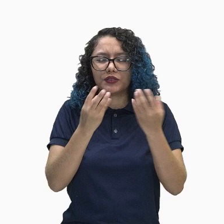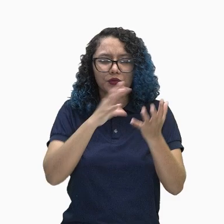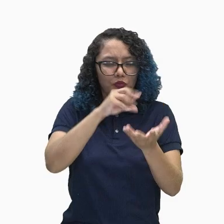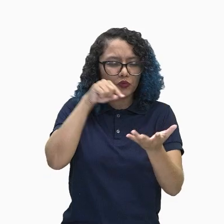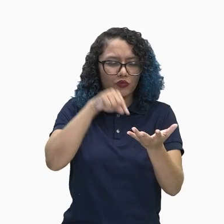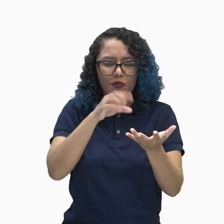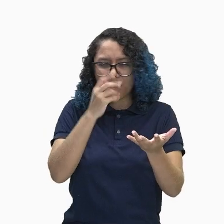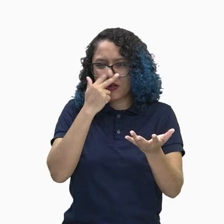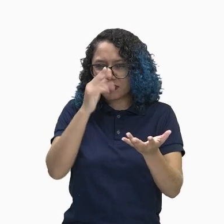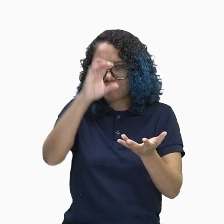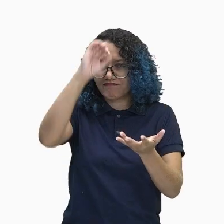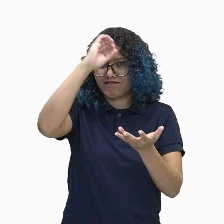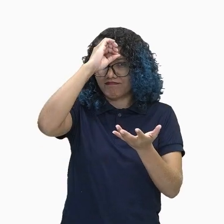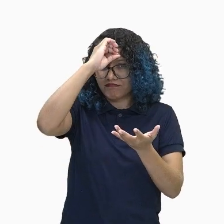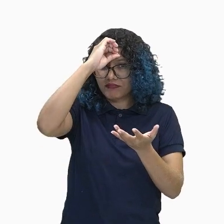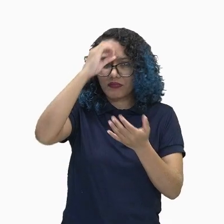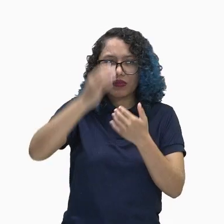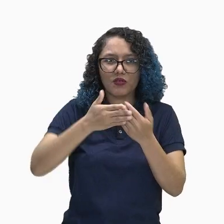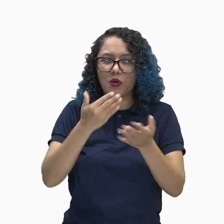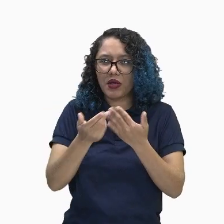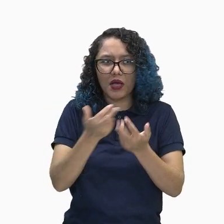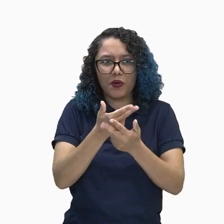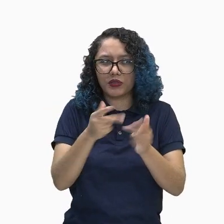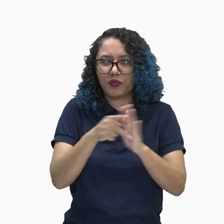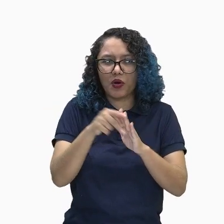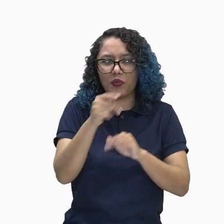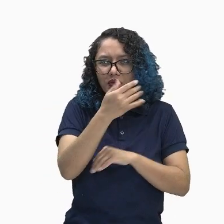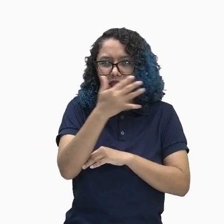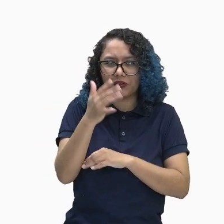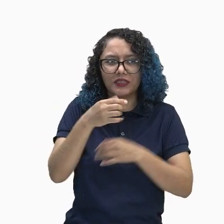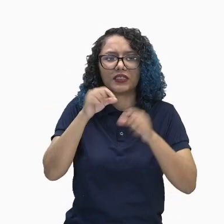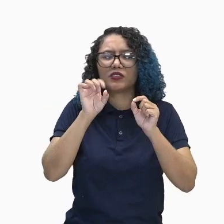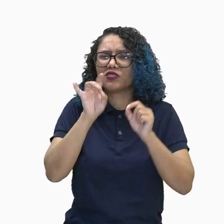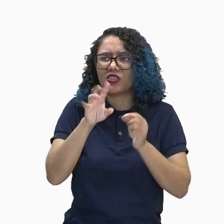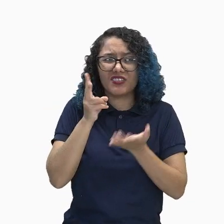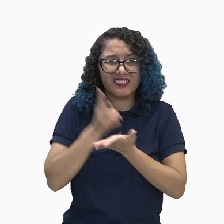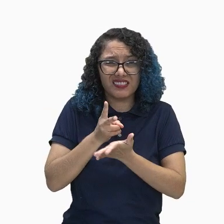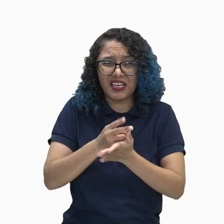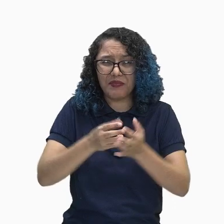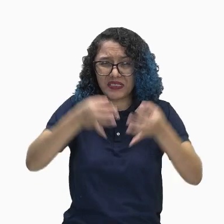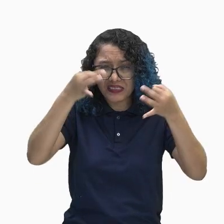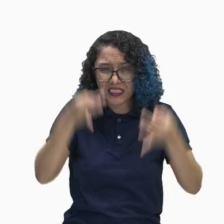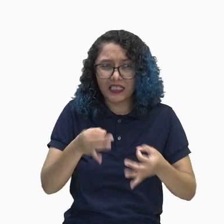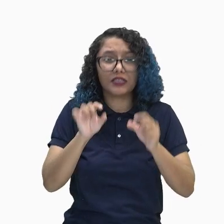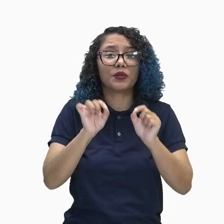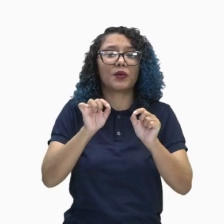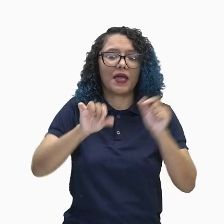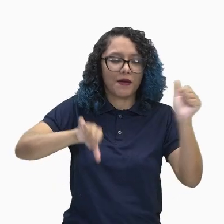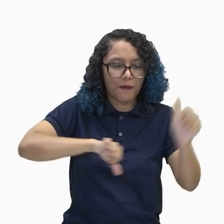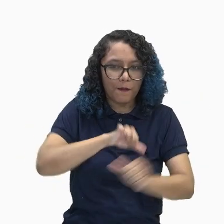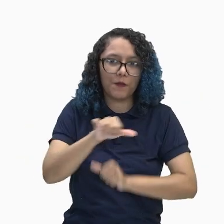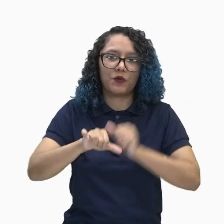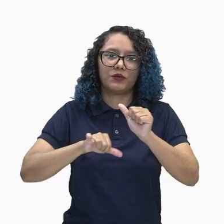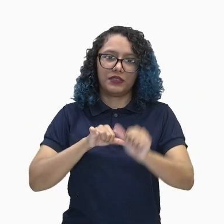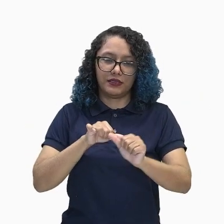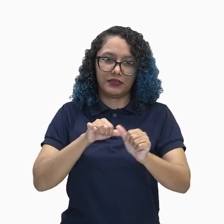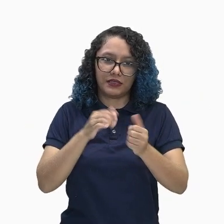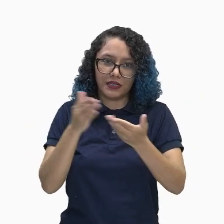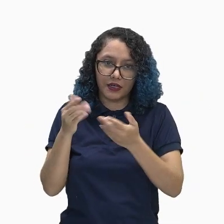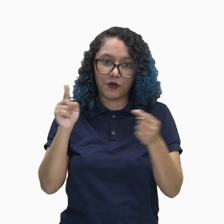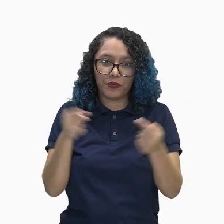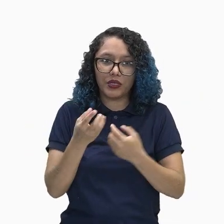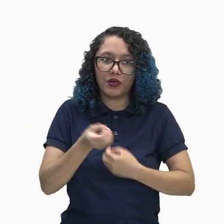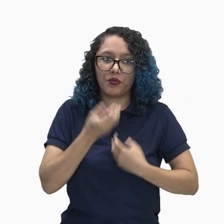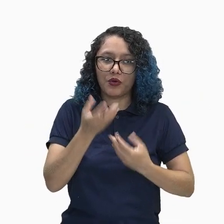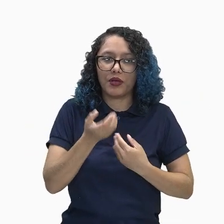tem qualquer dos bens por natureza, a firmeza somente na inconstância. Então, esse é o poema de Gregório